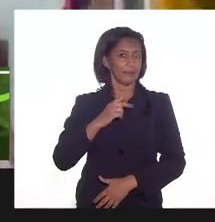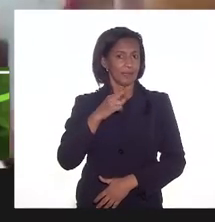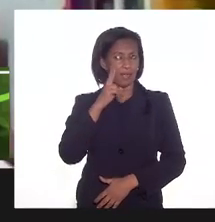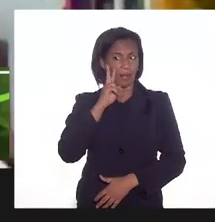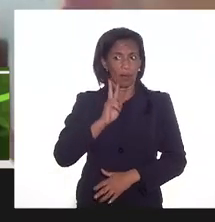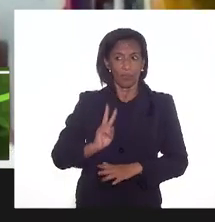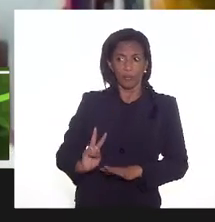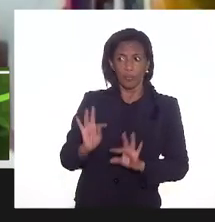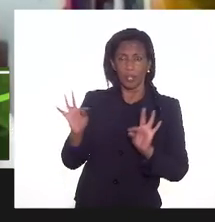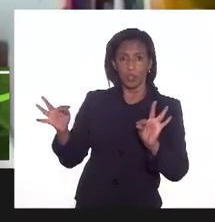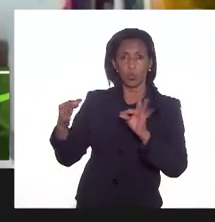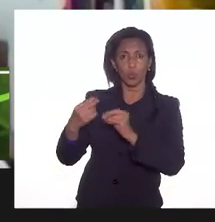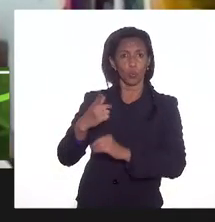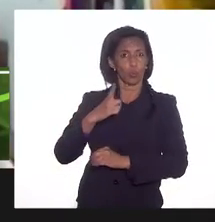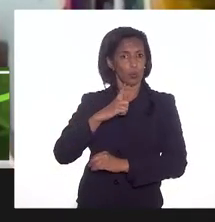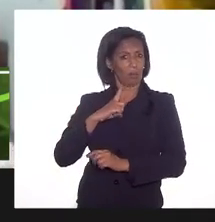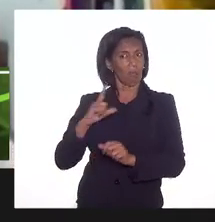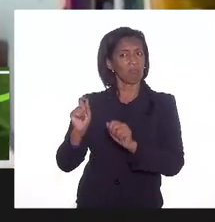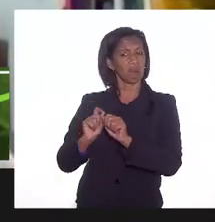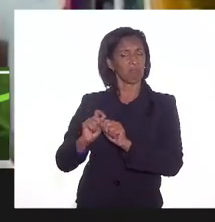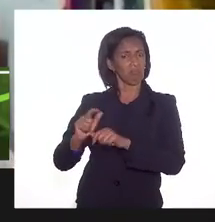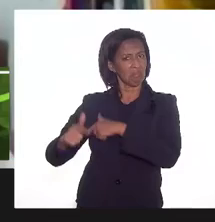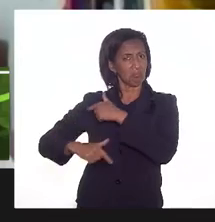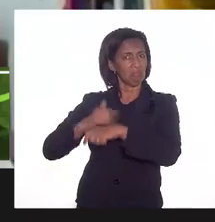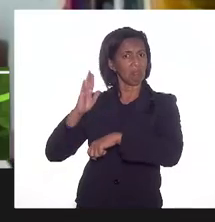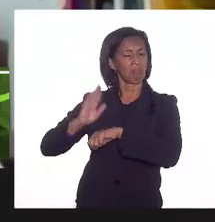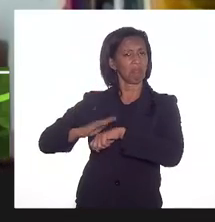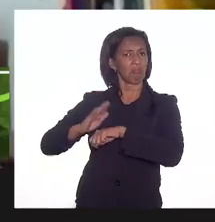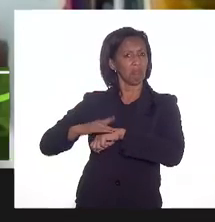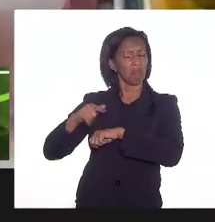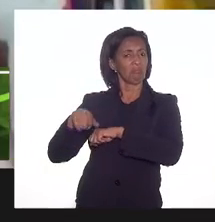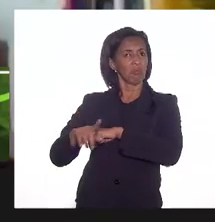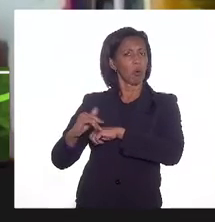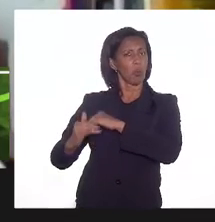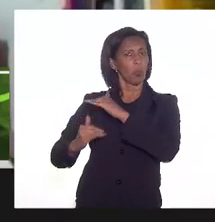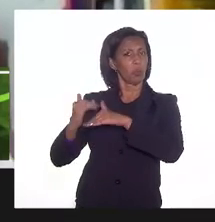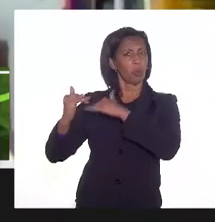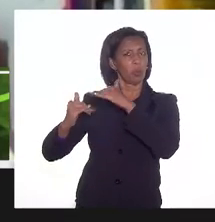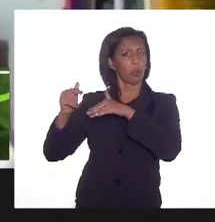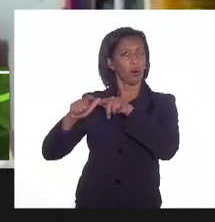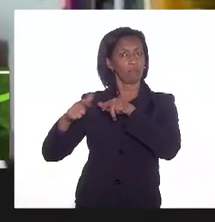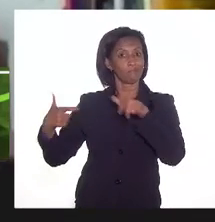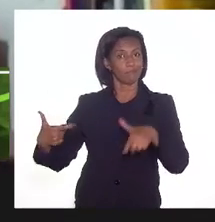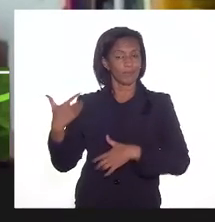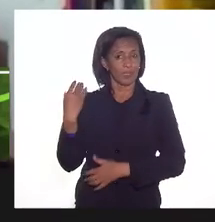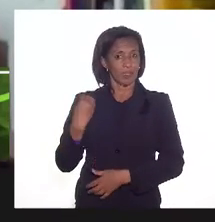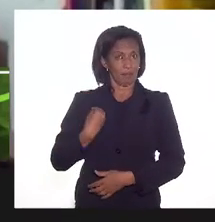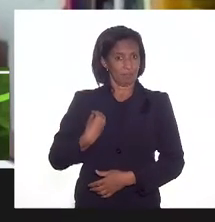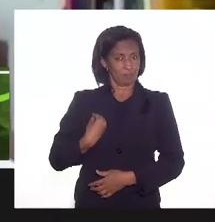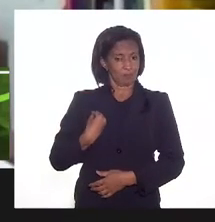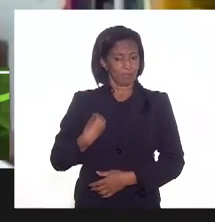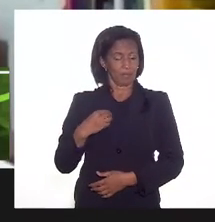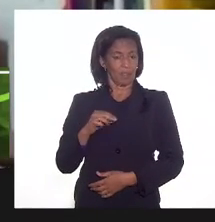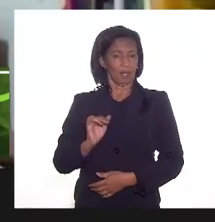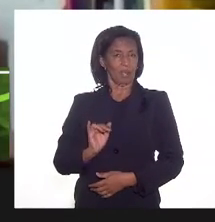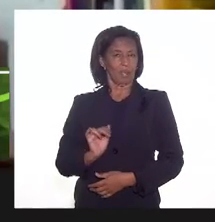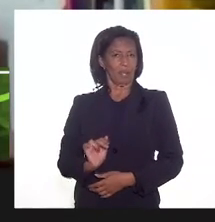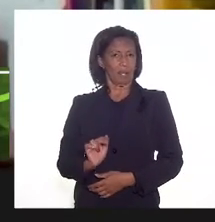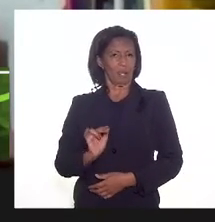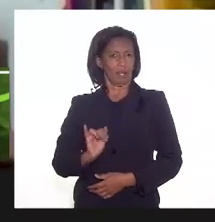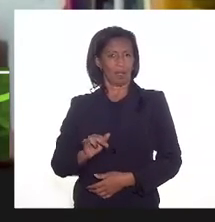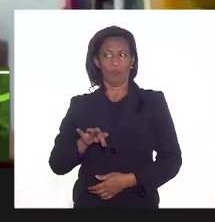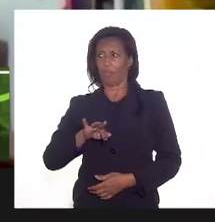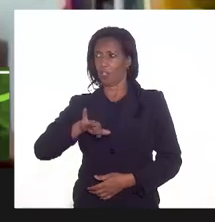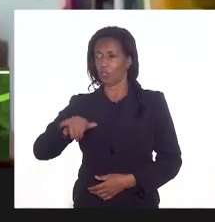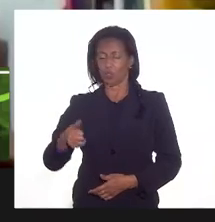tudo o que tem sido feito o crescimento entre a dimensão e a presença do IFRJ com o João